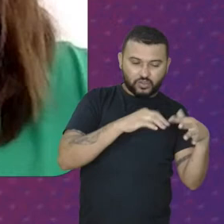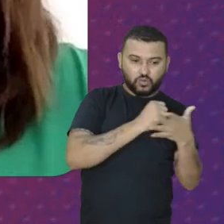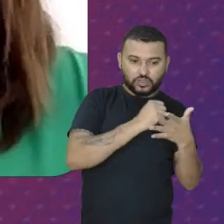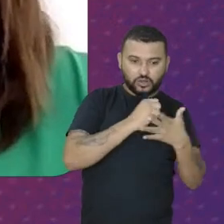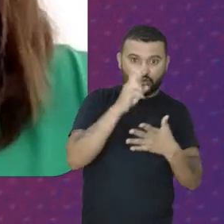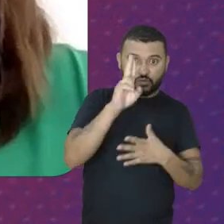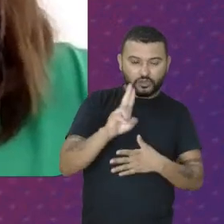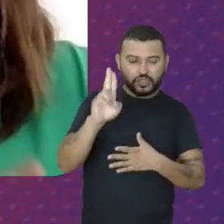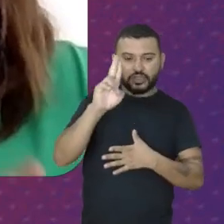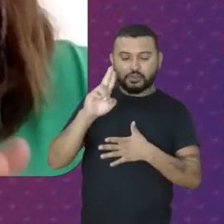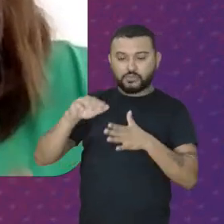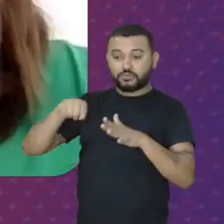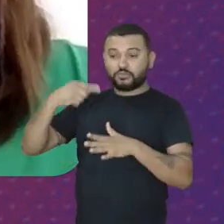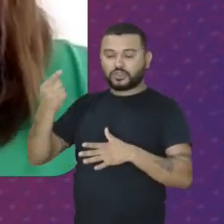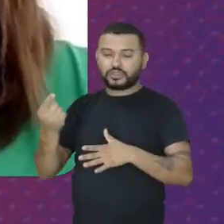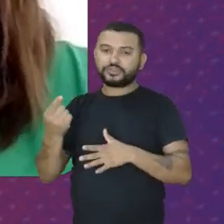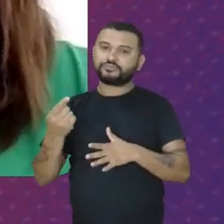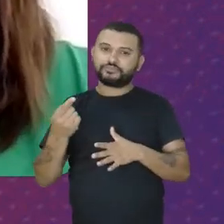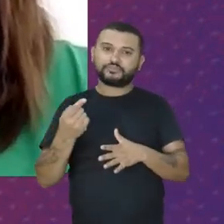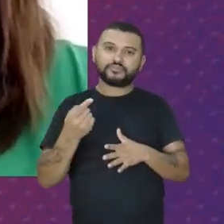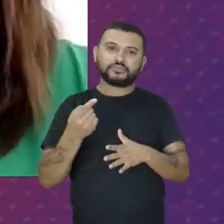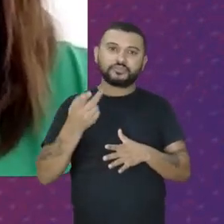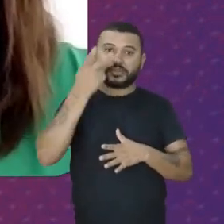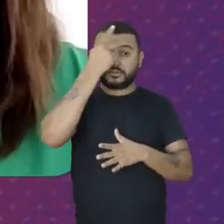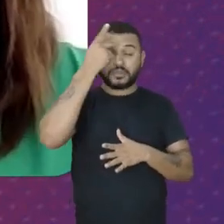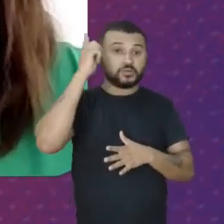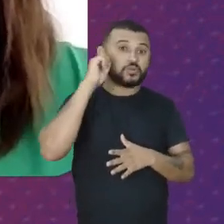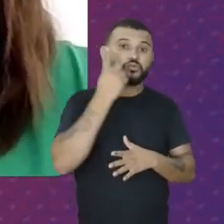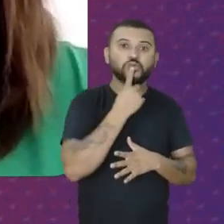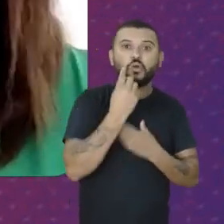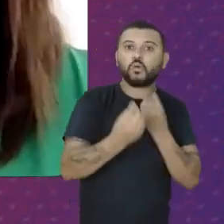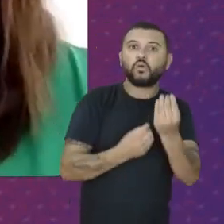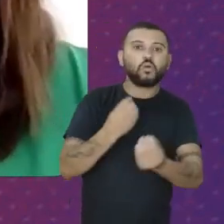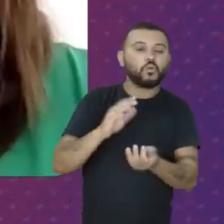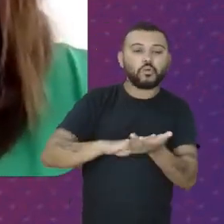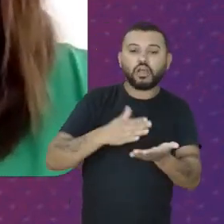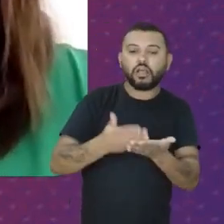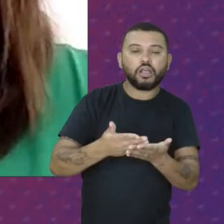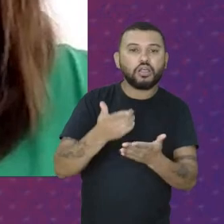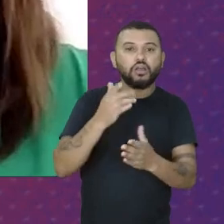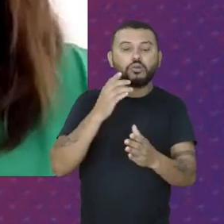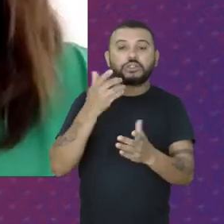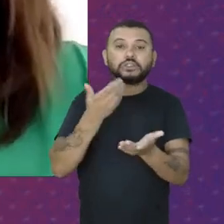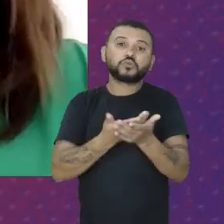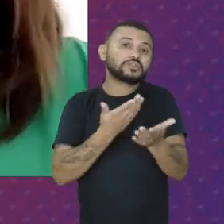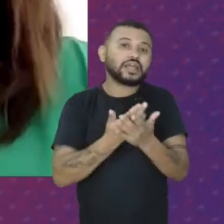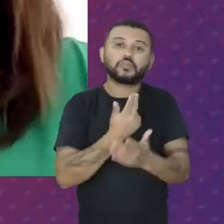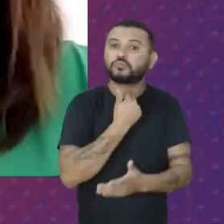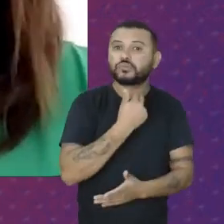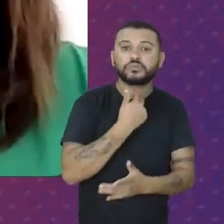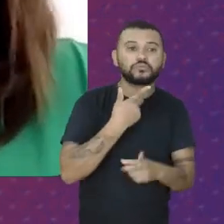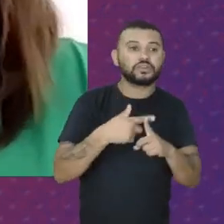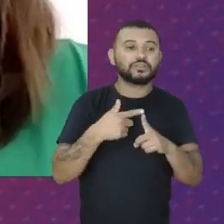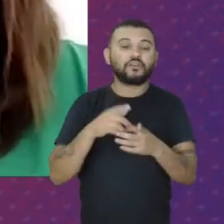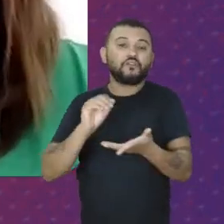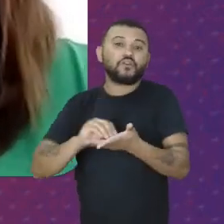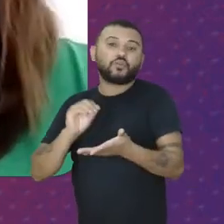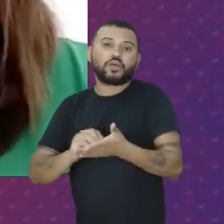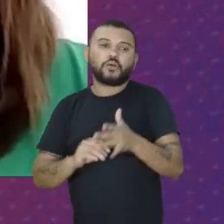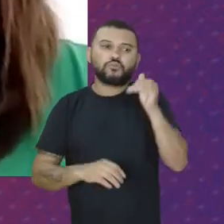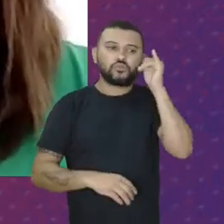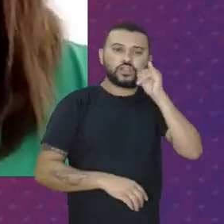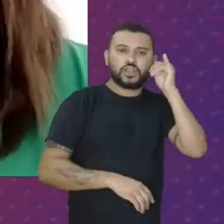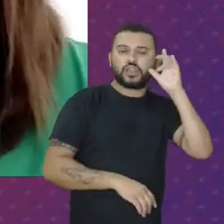universidade e as pessoas surdas ficaram sem poder assistir aula. E foram as mulheres surdas